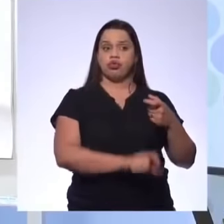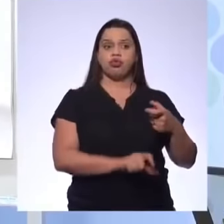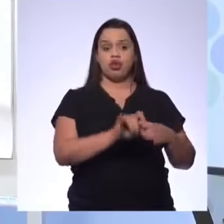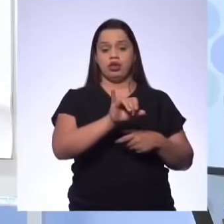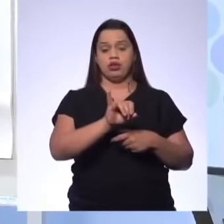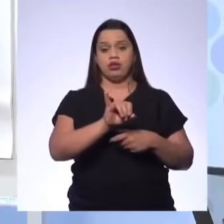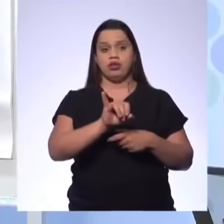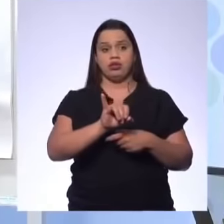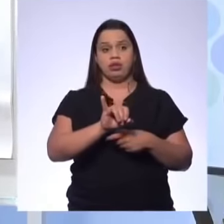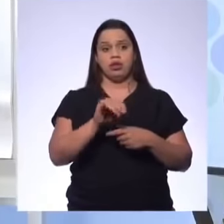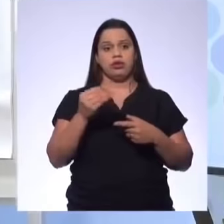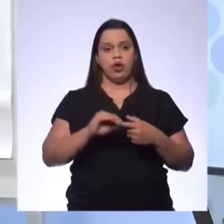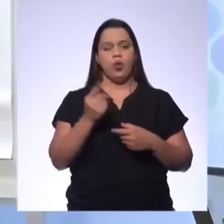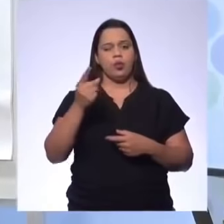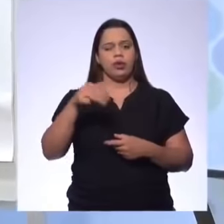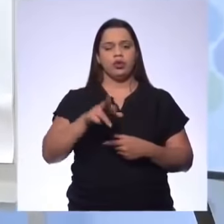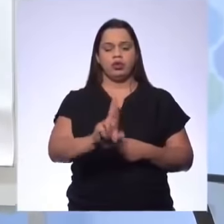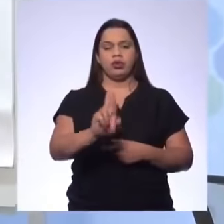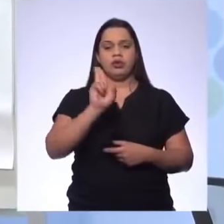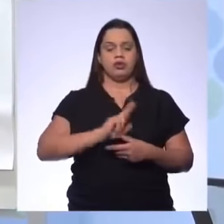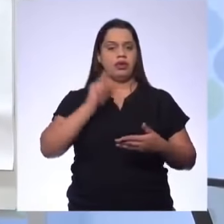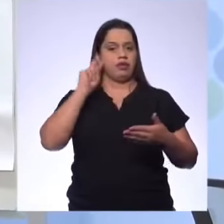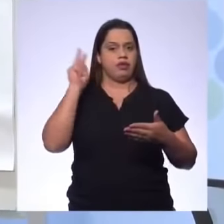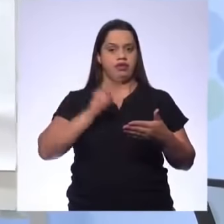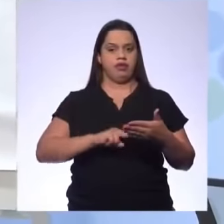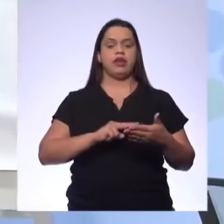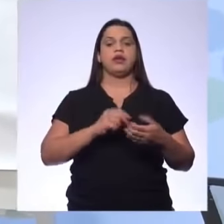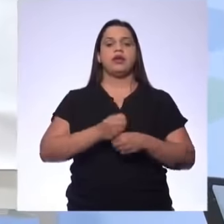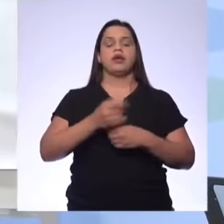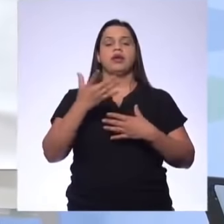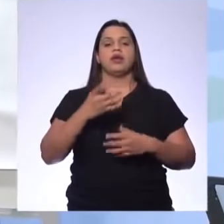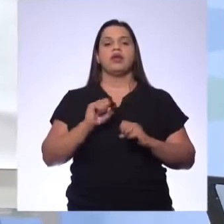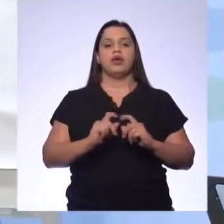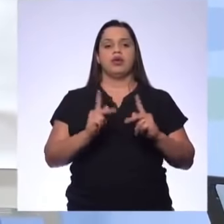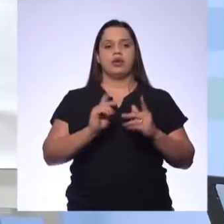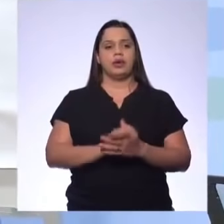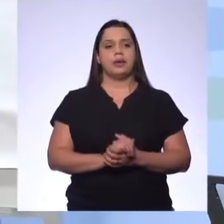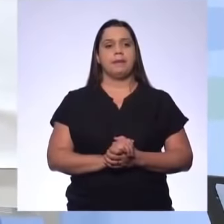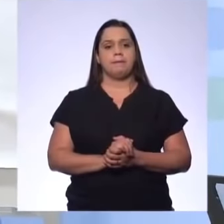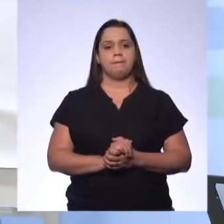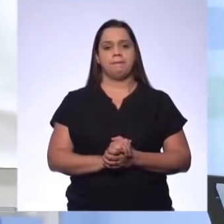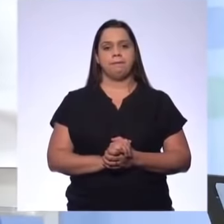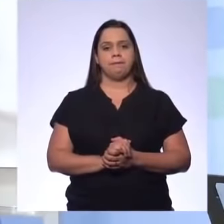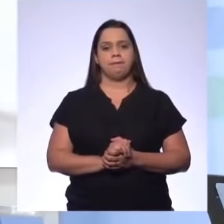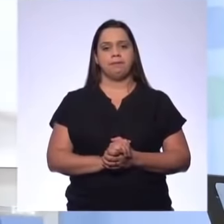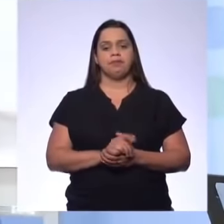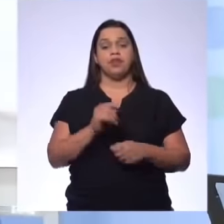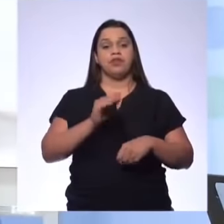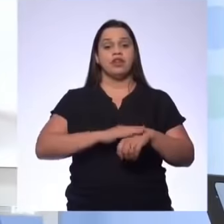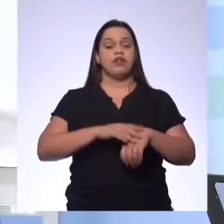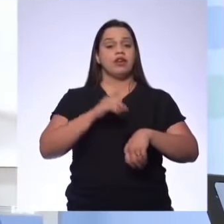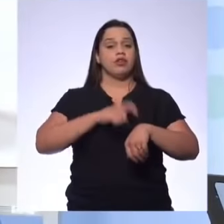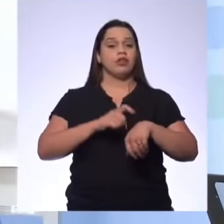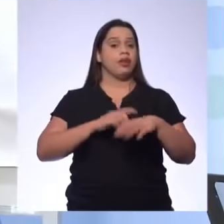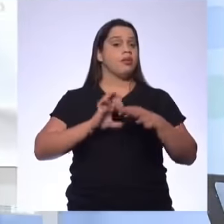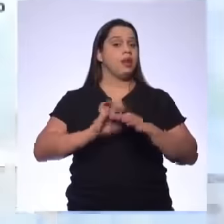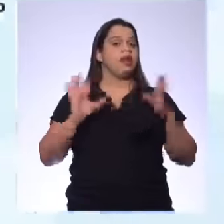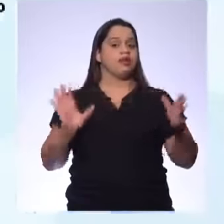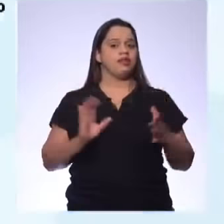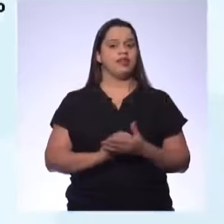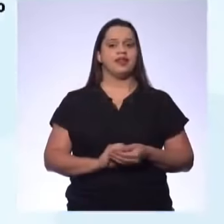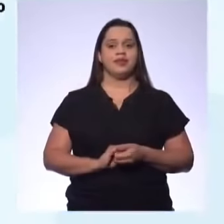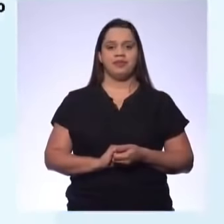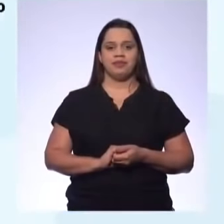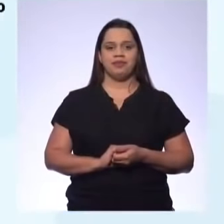certo one minute um minutinho para você colocar o óleo do in your free time que que você faz no seu tempo livre